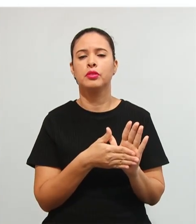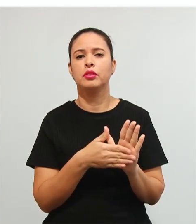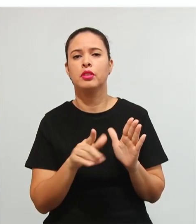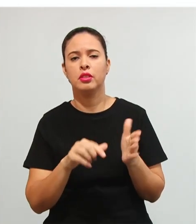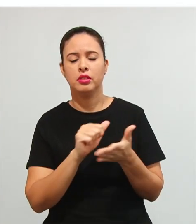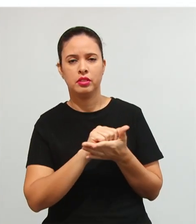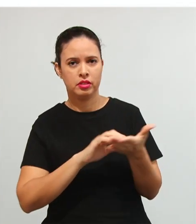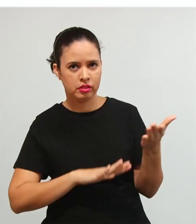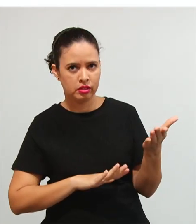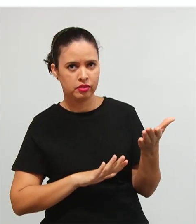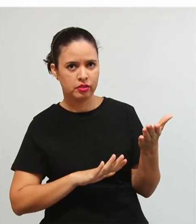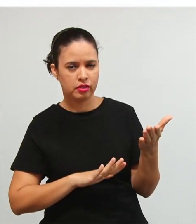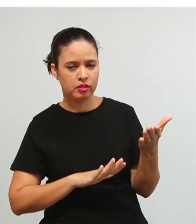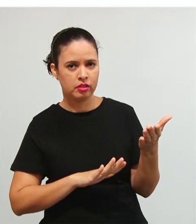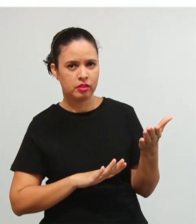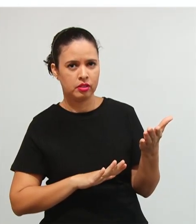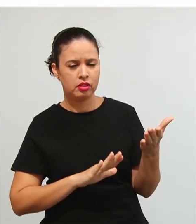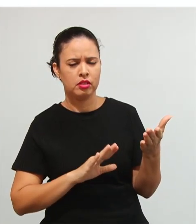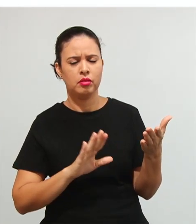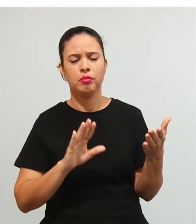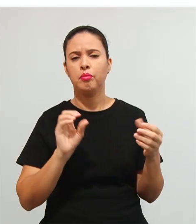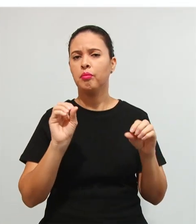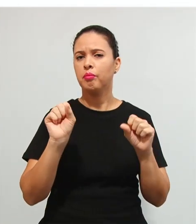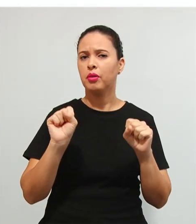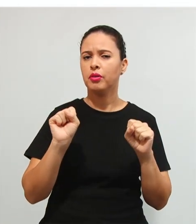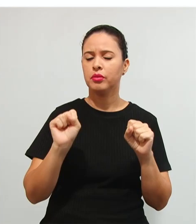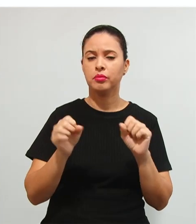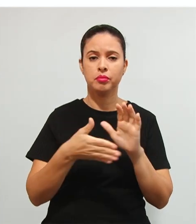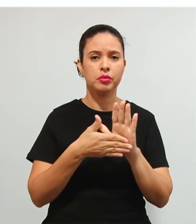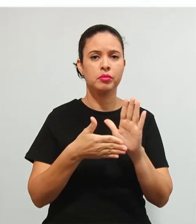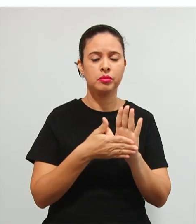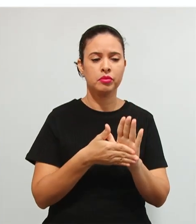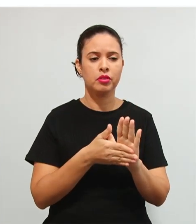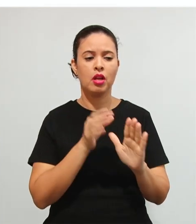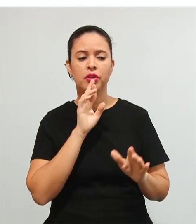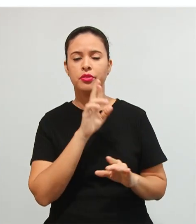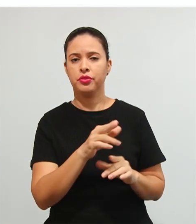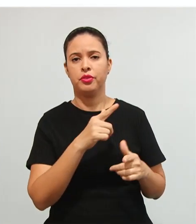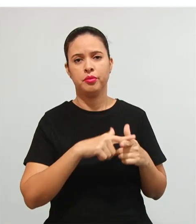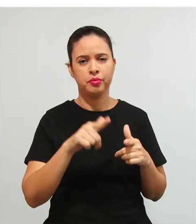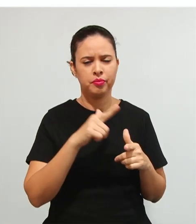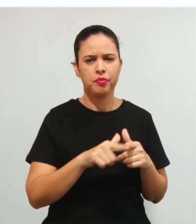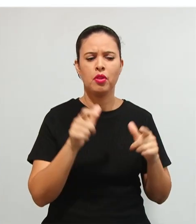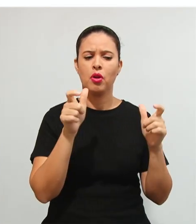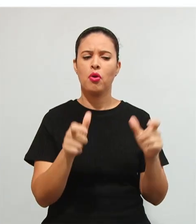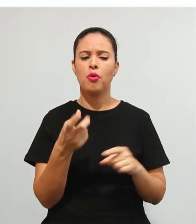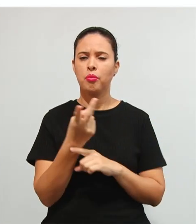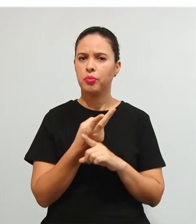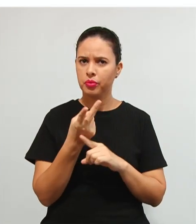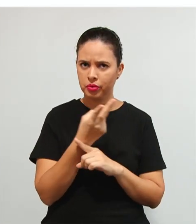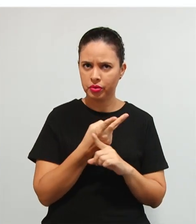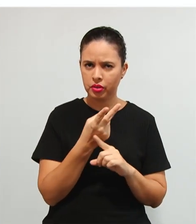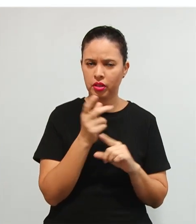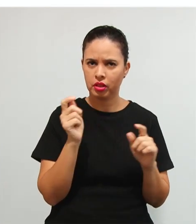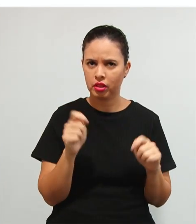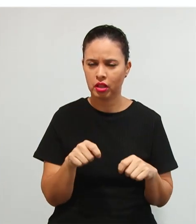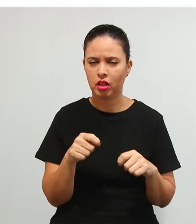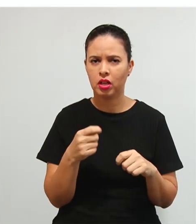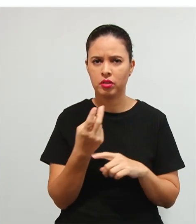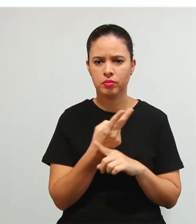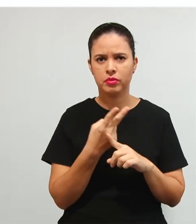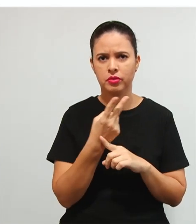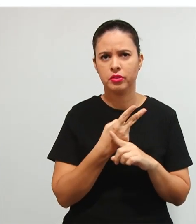vamos resolver um problema? Como que a gente pode resolver esse problema? Onde que a gente pode fazer uma busca? Será que eu posso utilizar o buscador